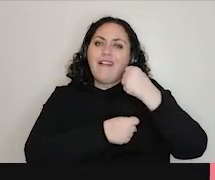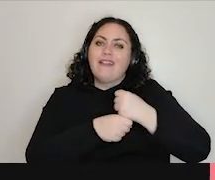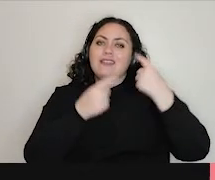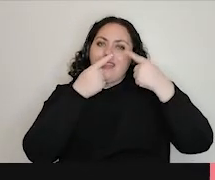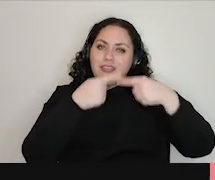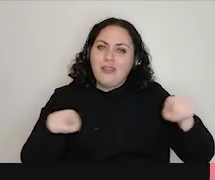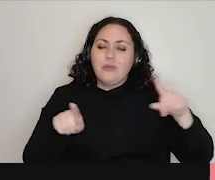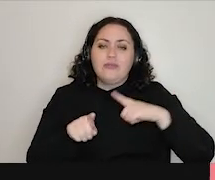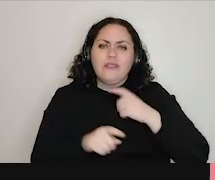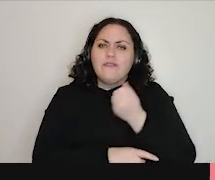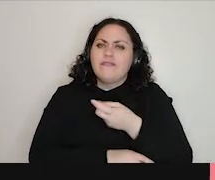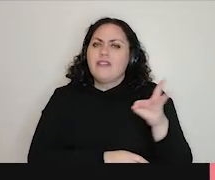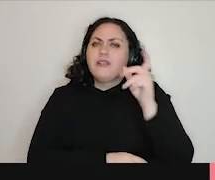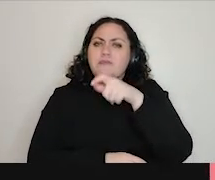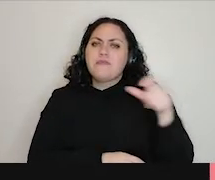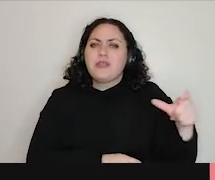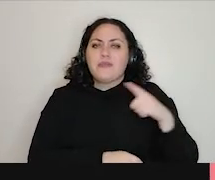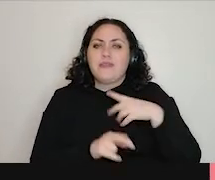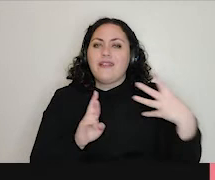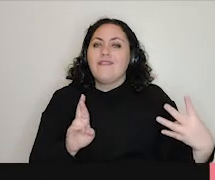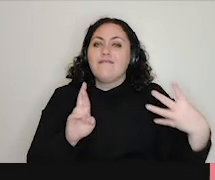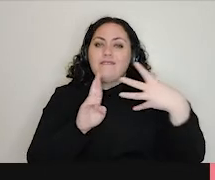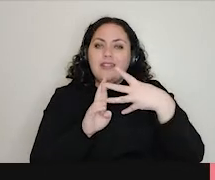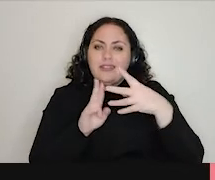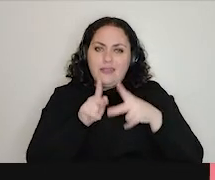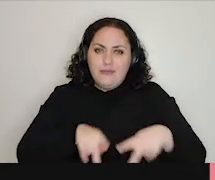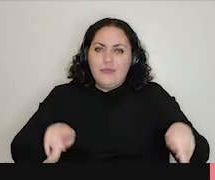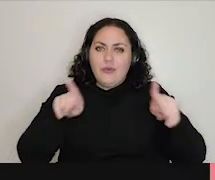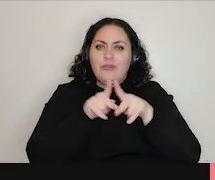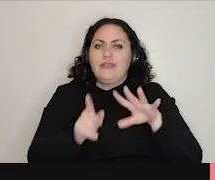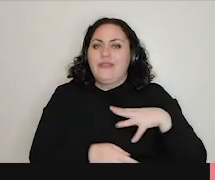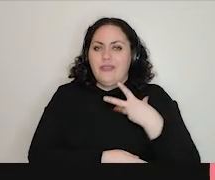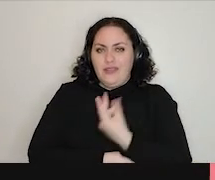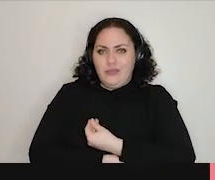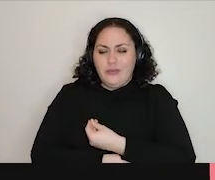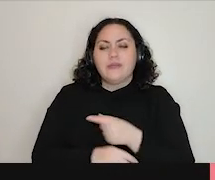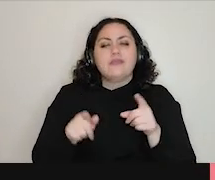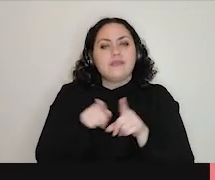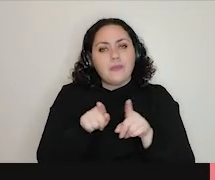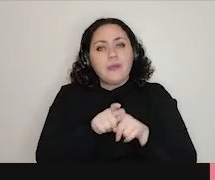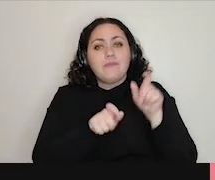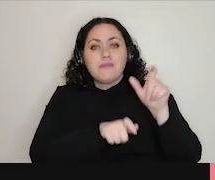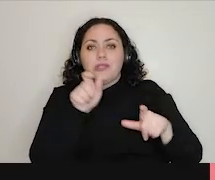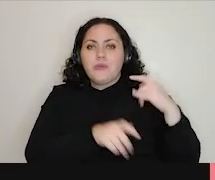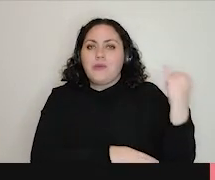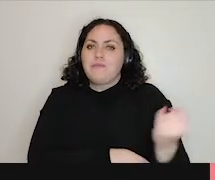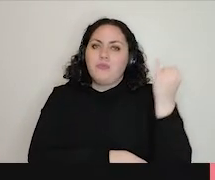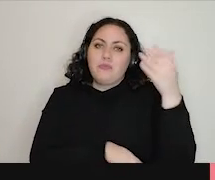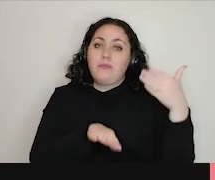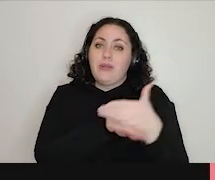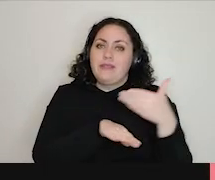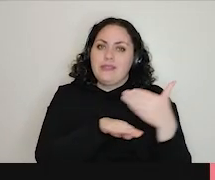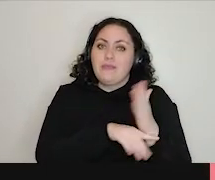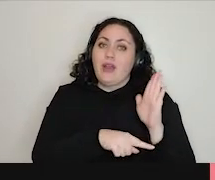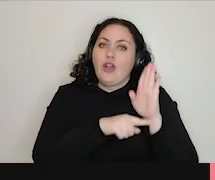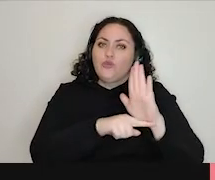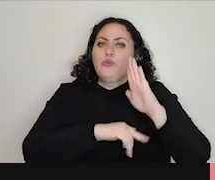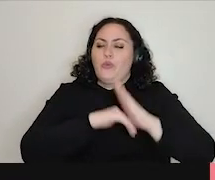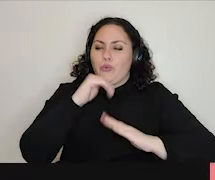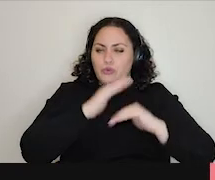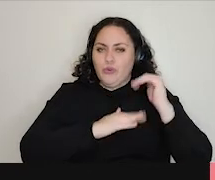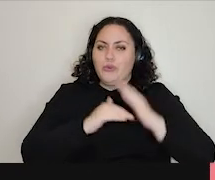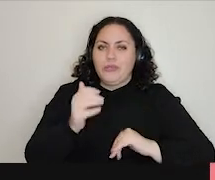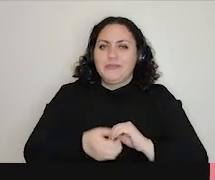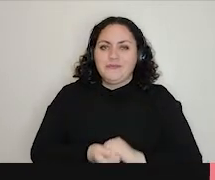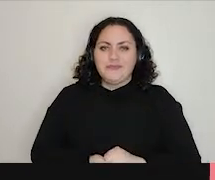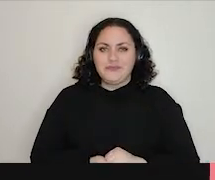várias pessoas de referência para a população trans e pessoas importantes demais que participaram dessa construção. Né?